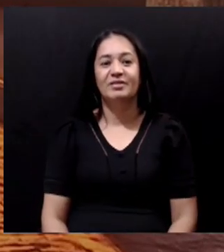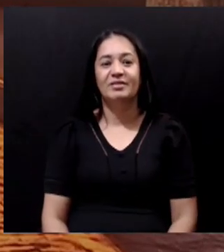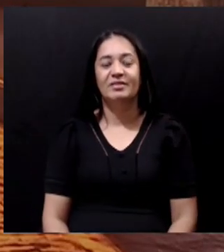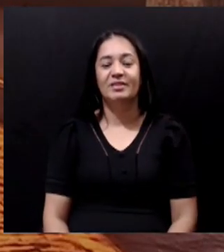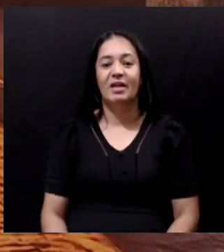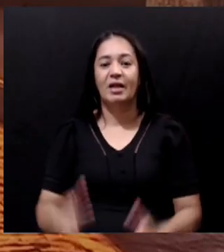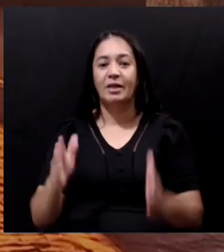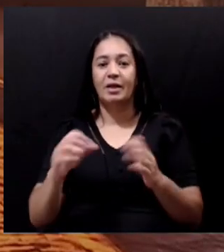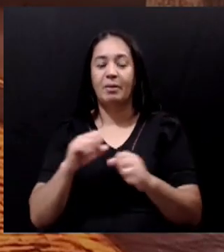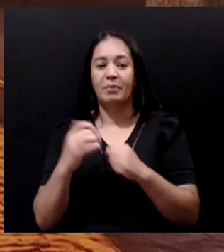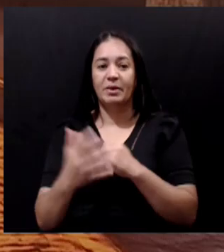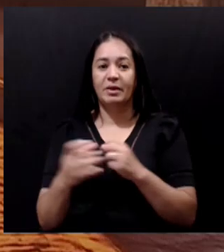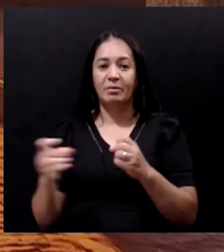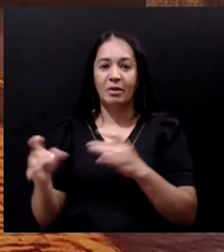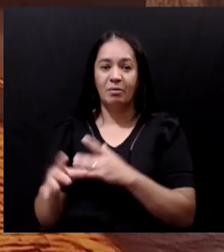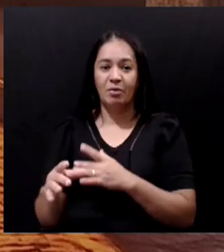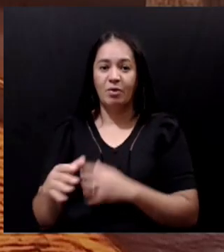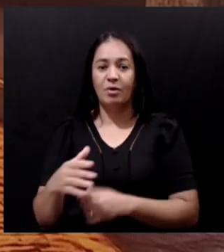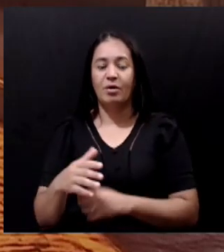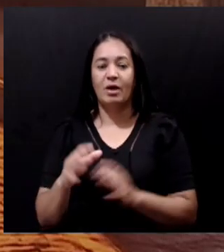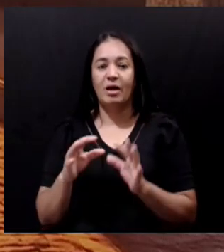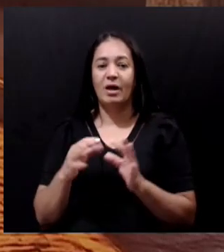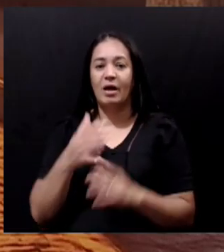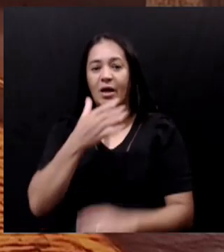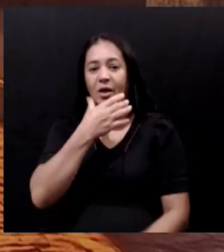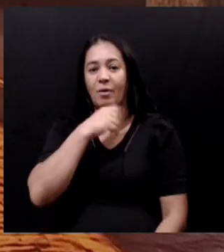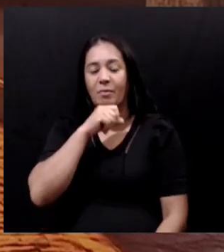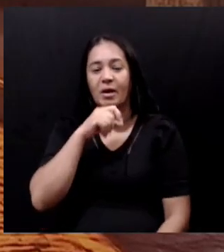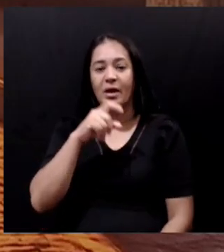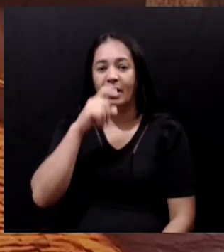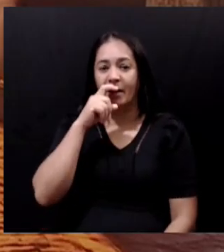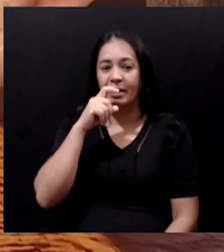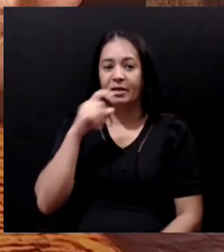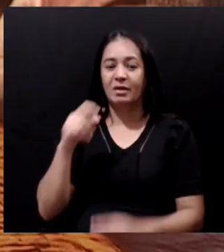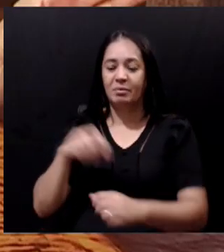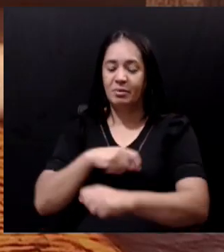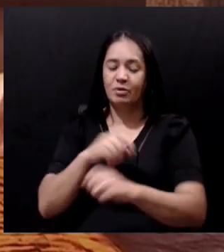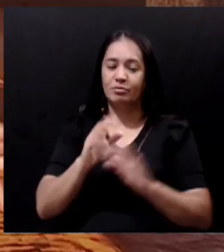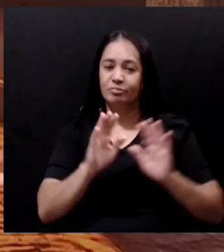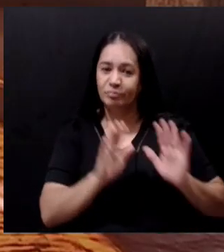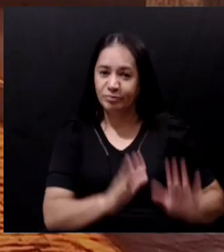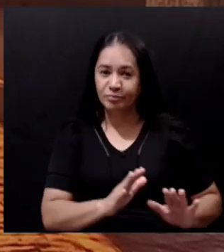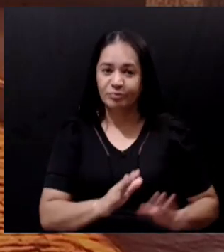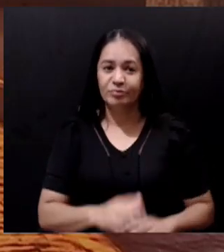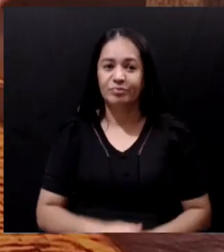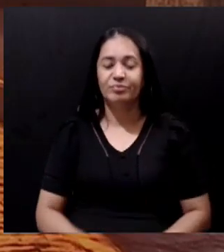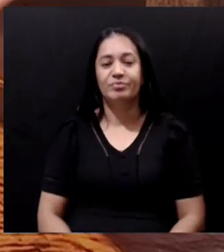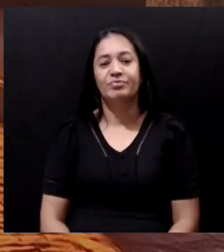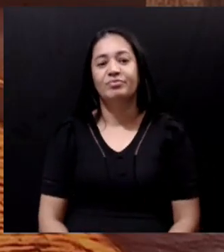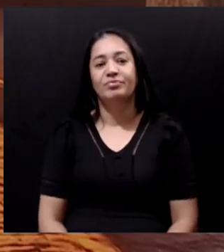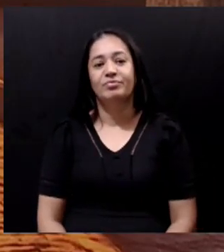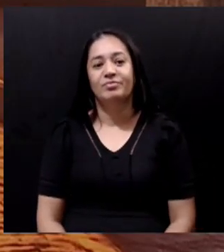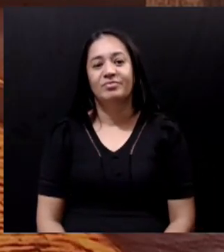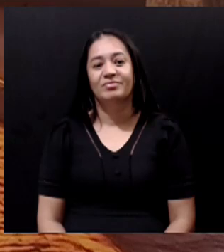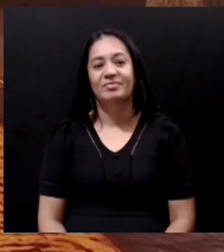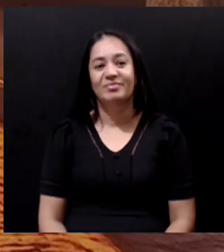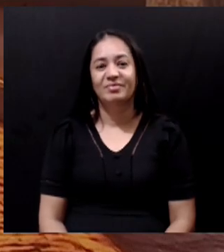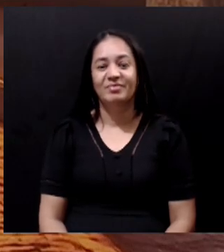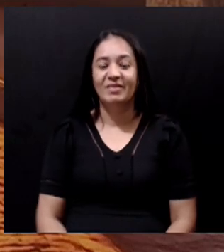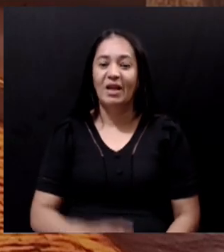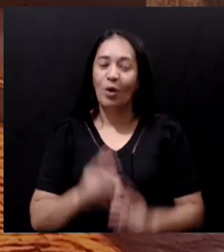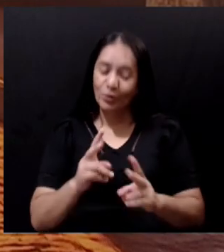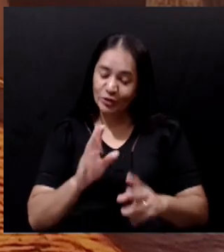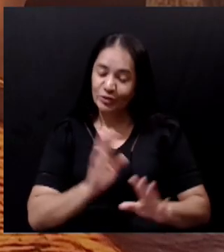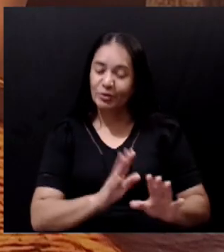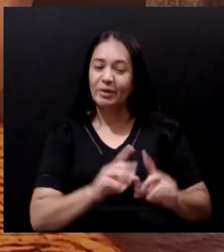pais deixaram um pouquinho, assim, a cozinha, né? Não deixaram o osso ainda, né? Não largaram o osso. Então, lá,